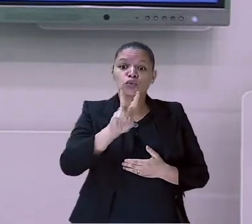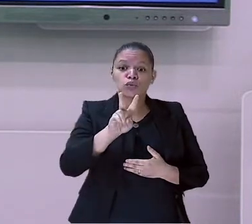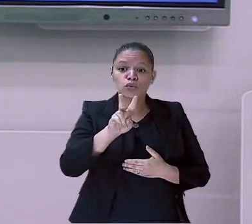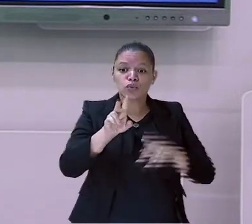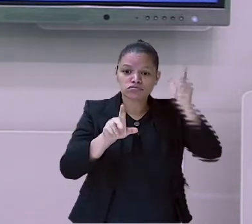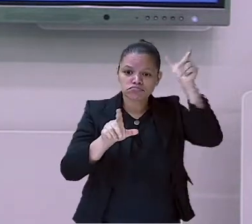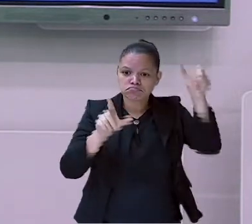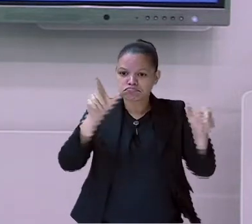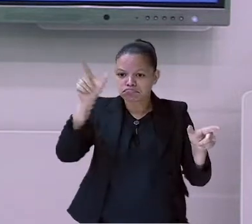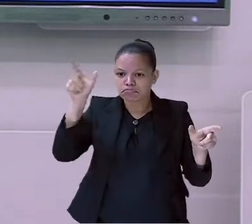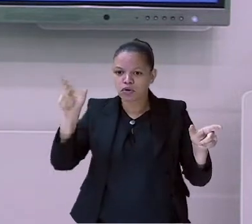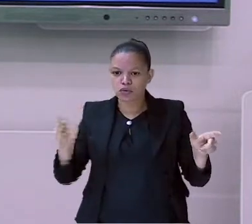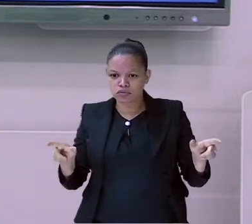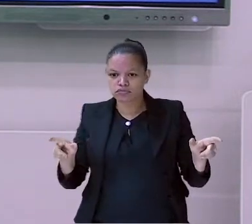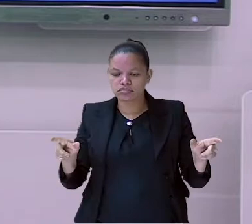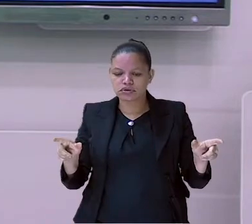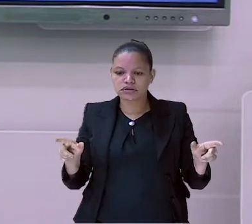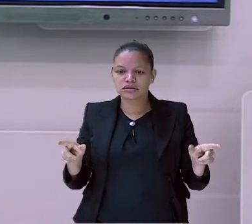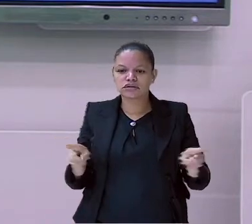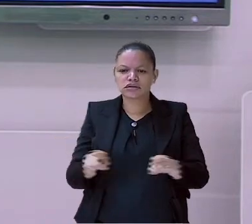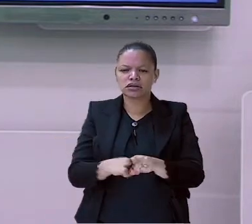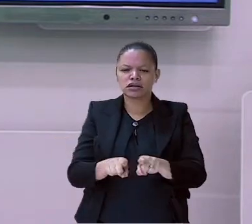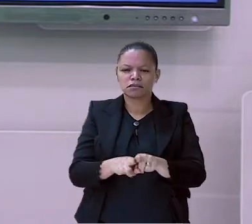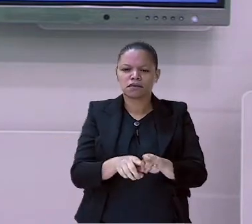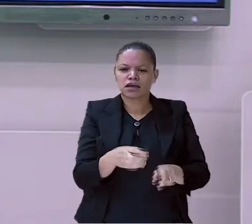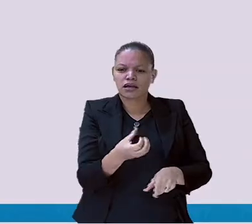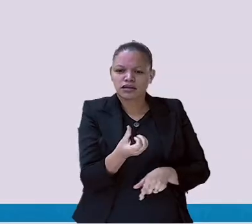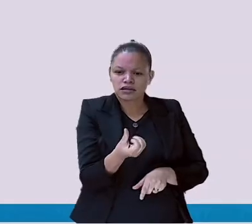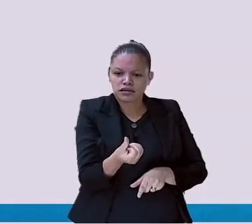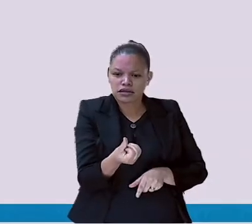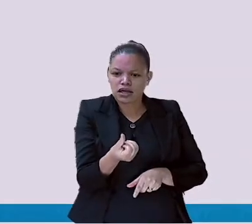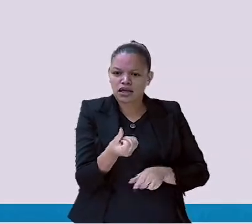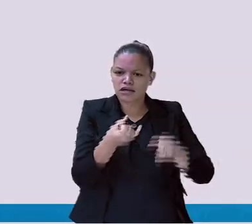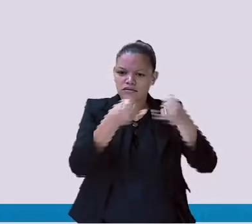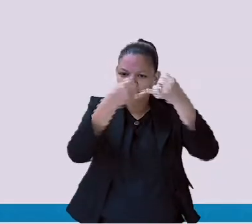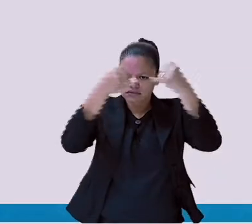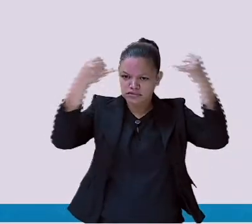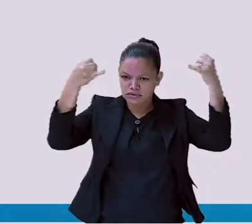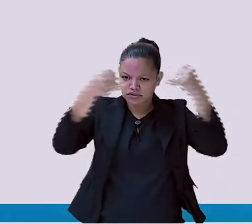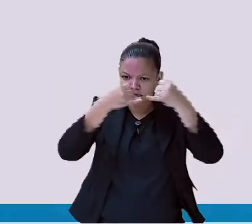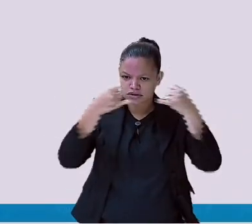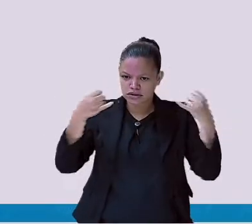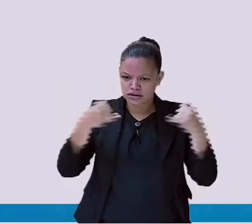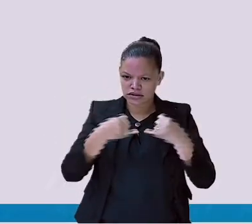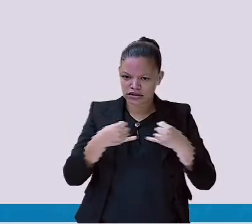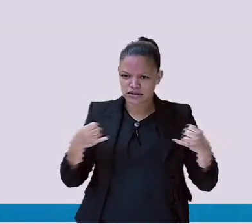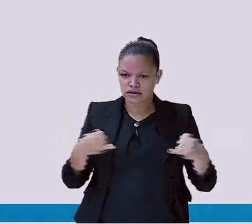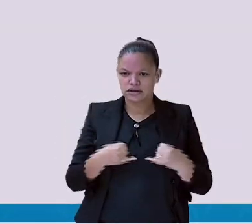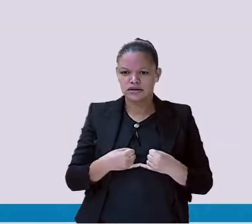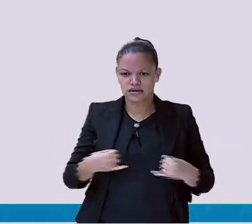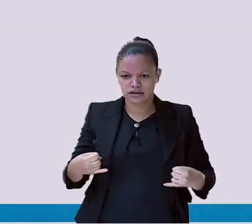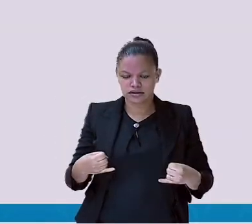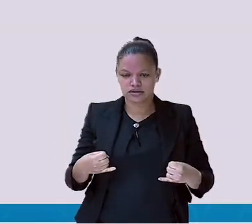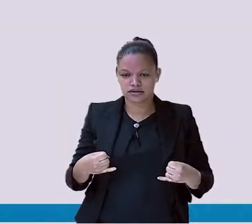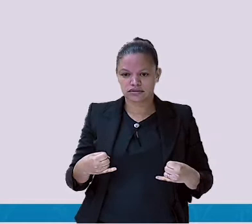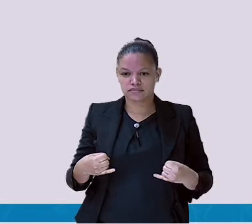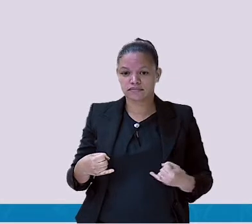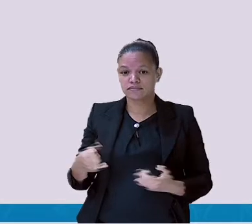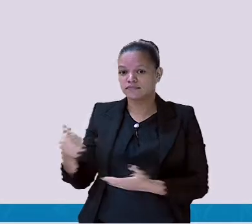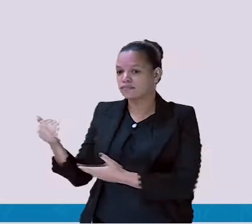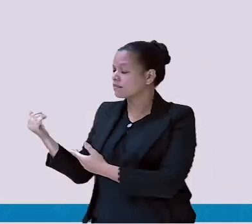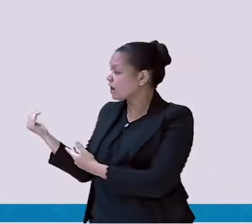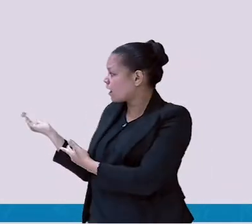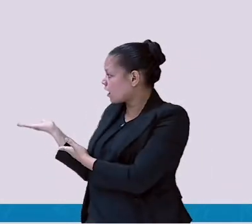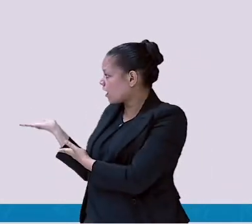Aqui nós temos uma tabela qualitativa. Se fosse colocado aí essa pesquisa